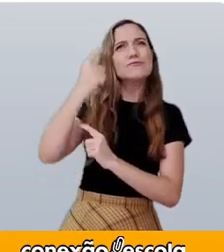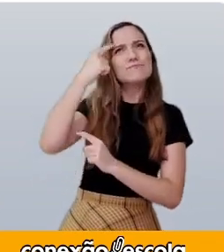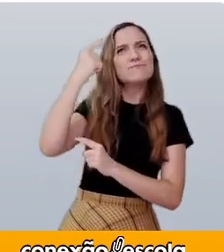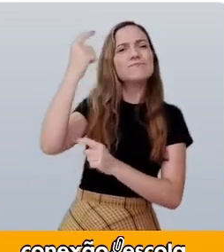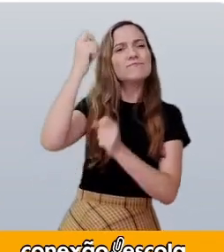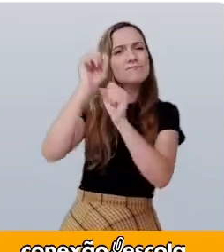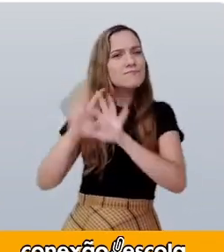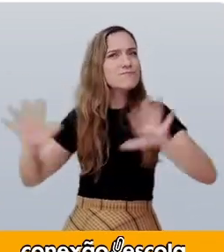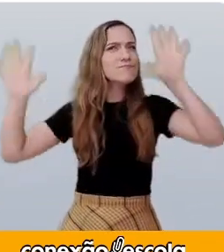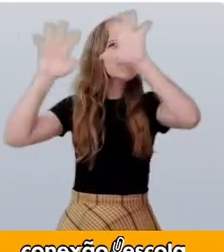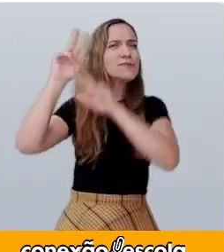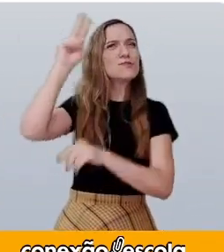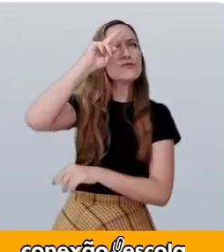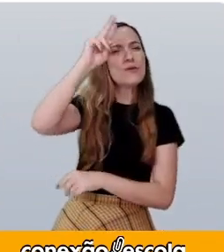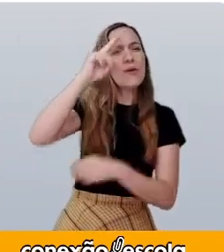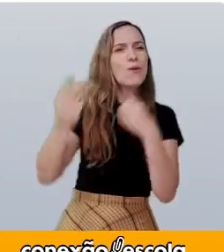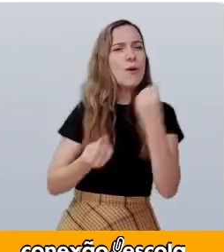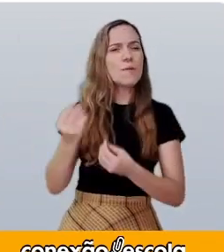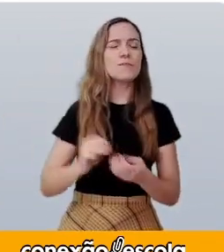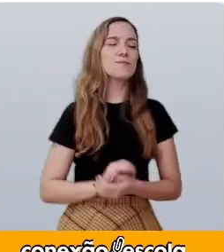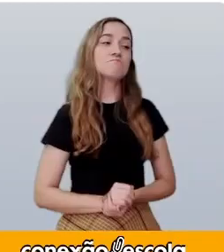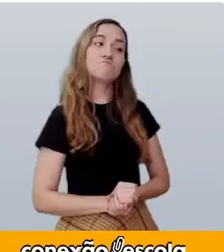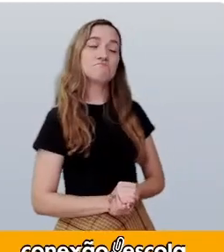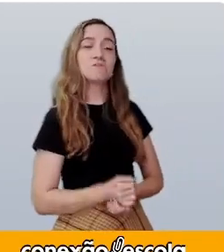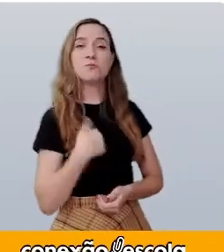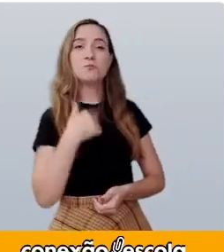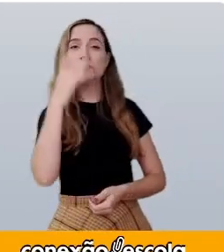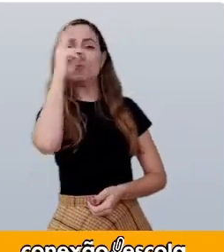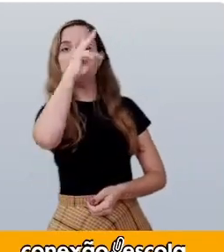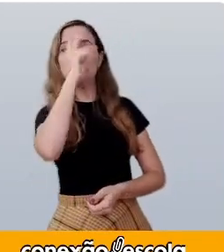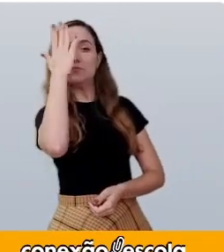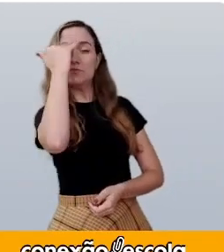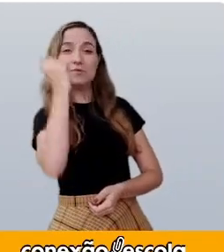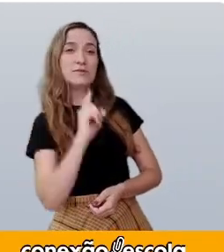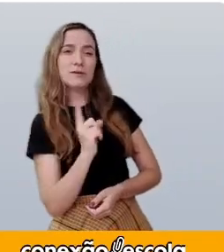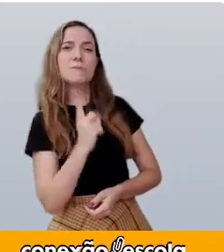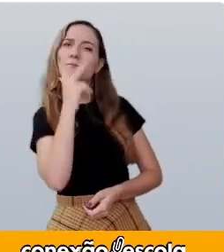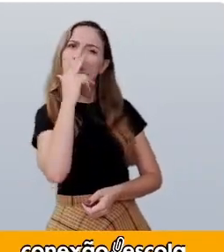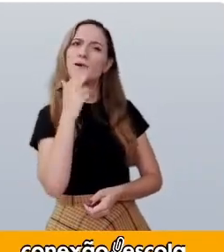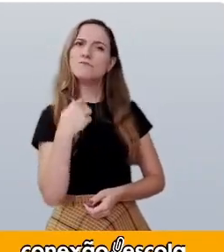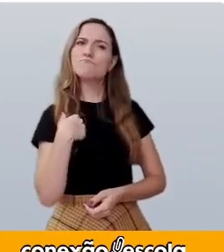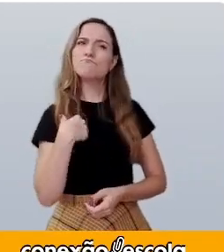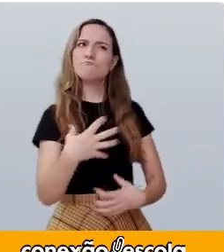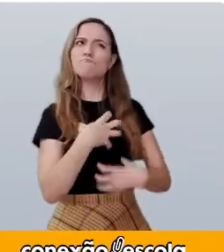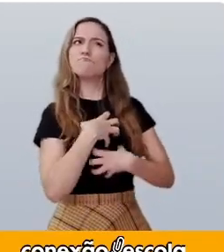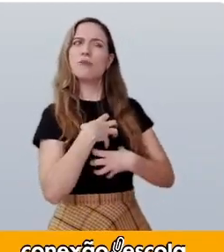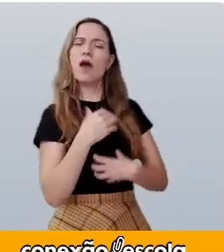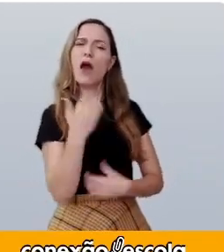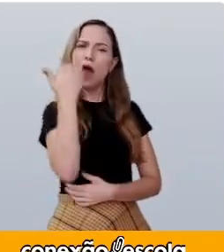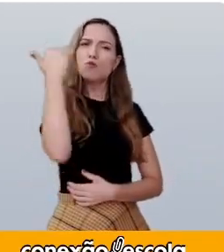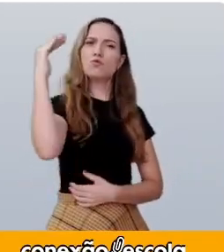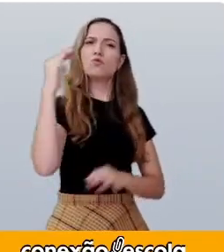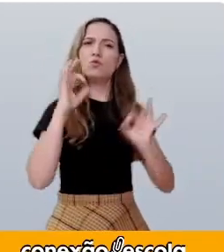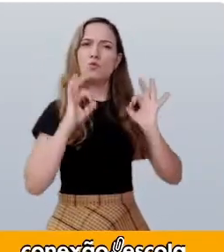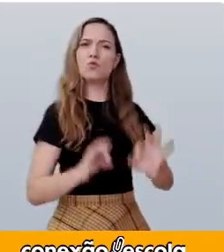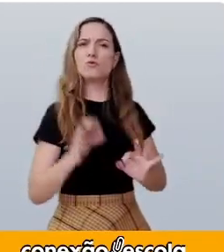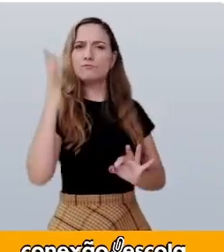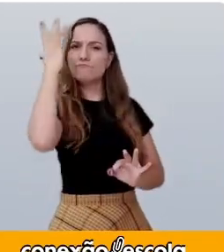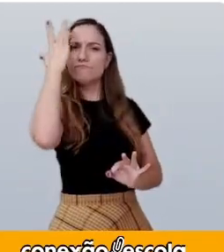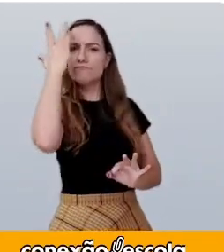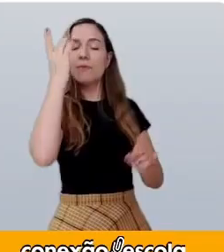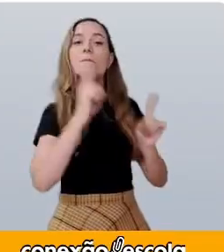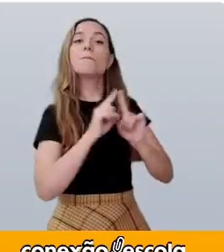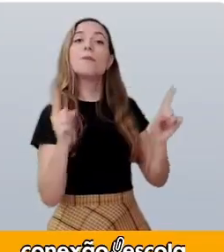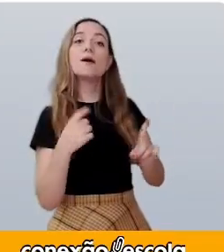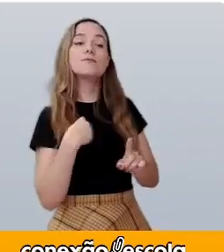histórias? Não sei se eu tenho uma criança dentro de mim. Eu me sinto muito adulta. Mas eu sinto que eu tenho pela